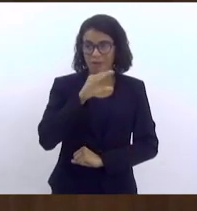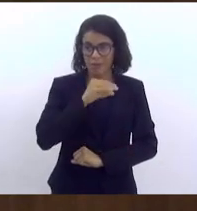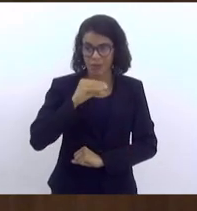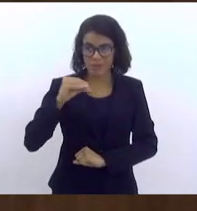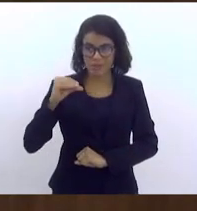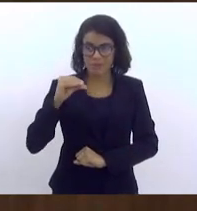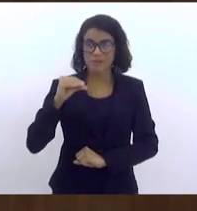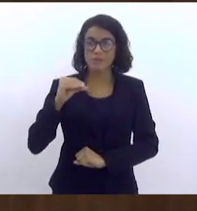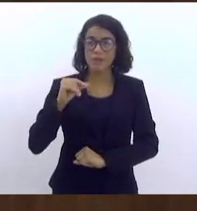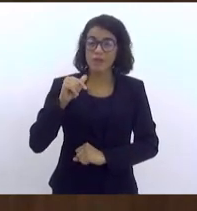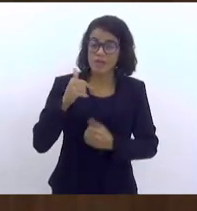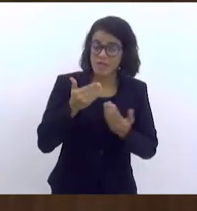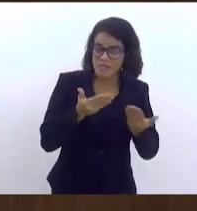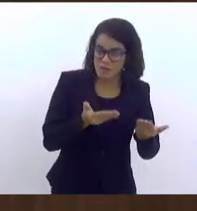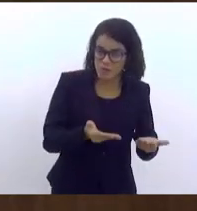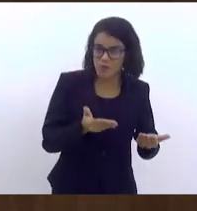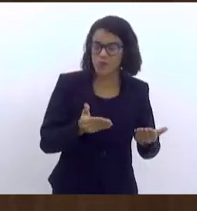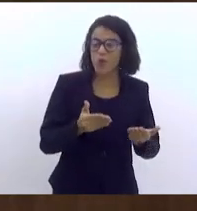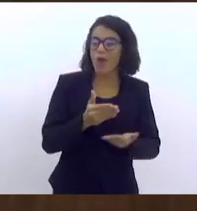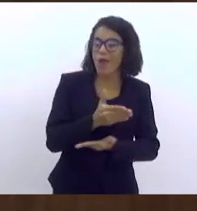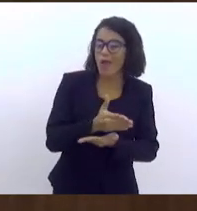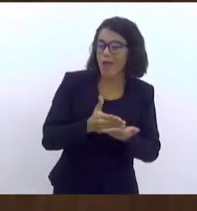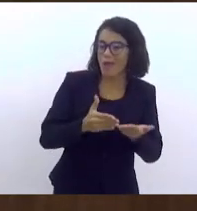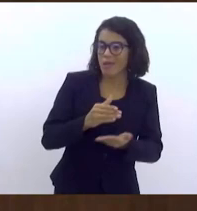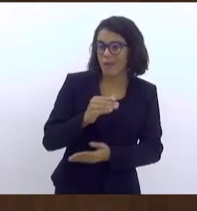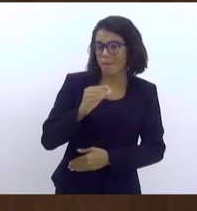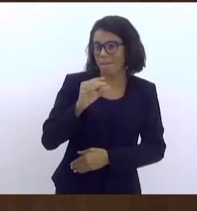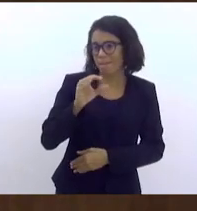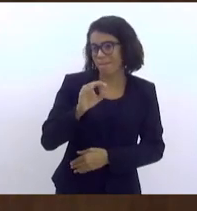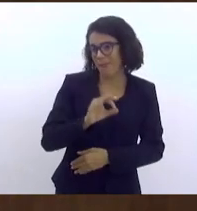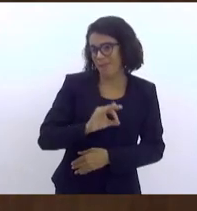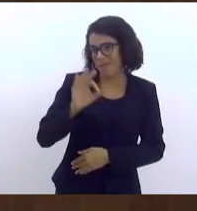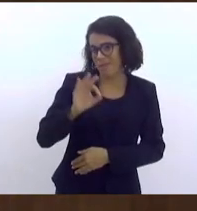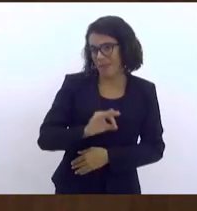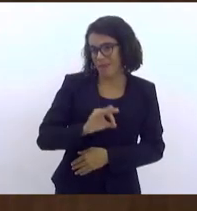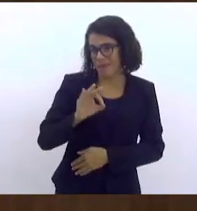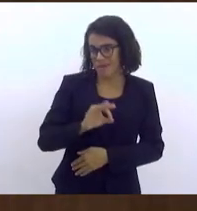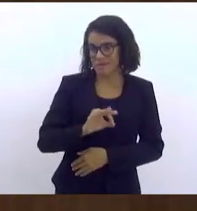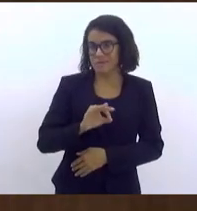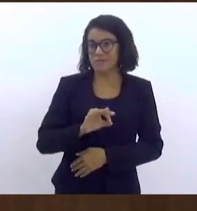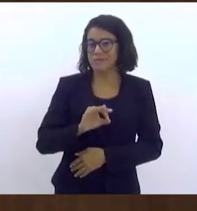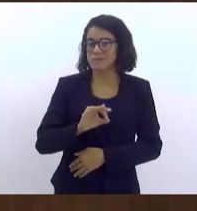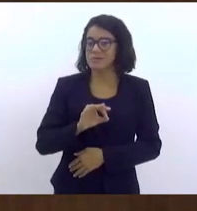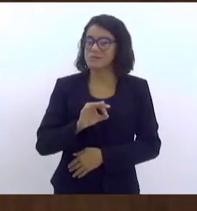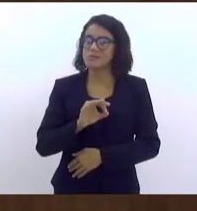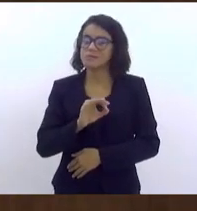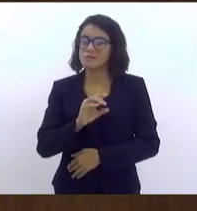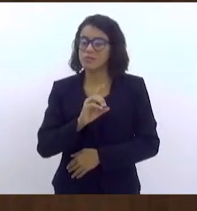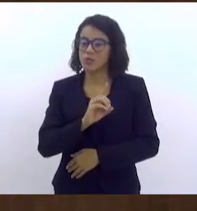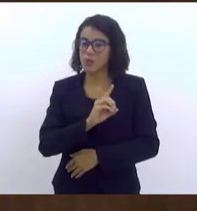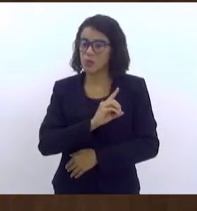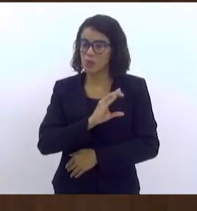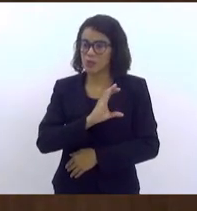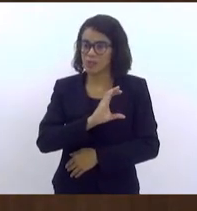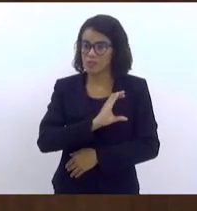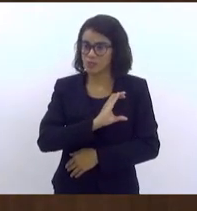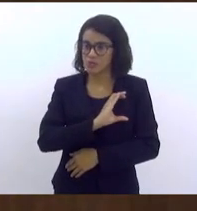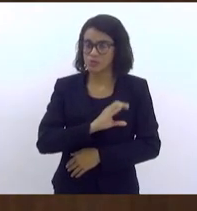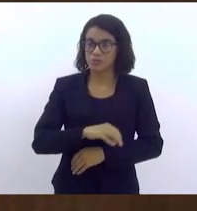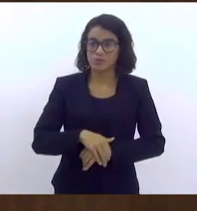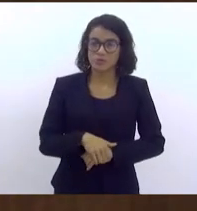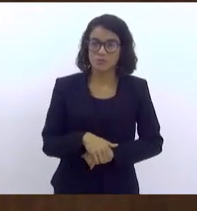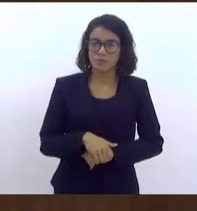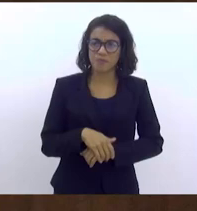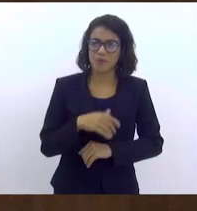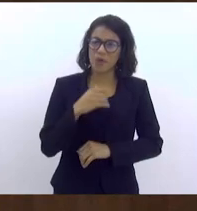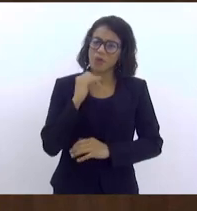Isto é mais na metade do que a população do meu Município de Duque de Caxias eu tô